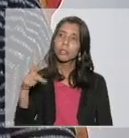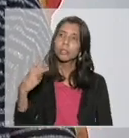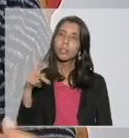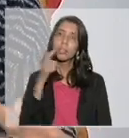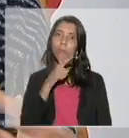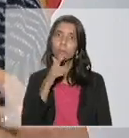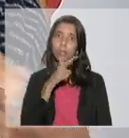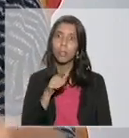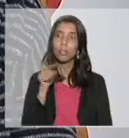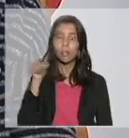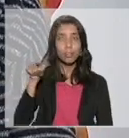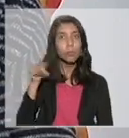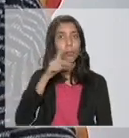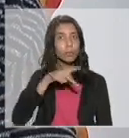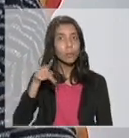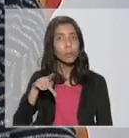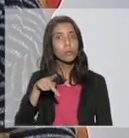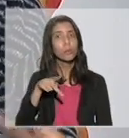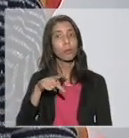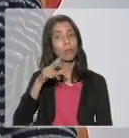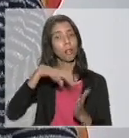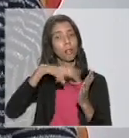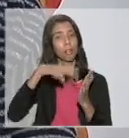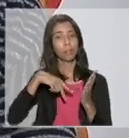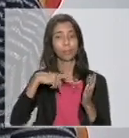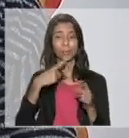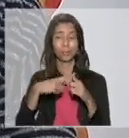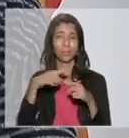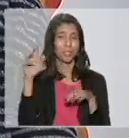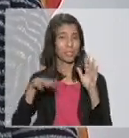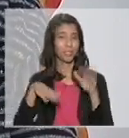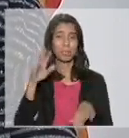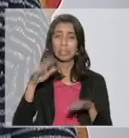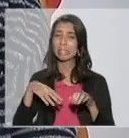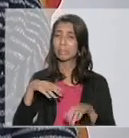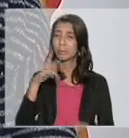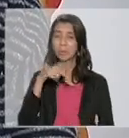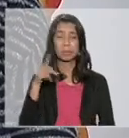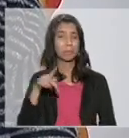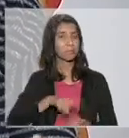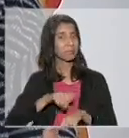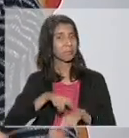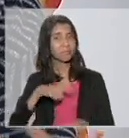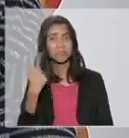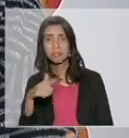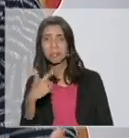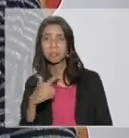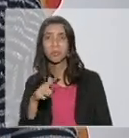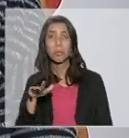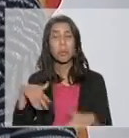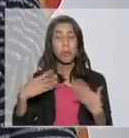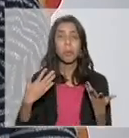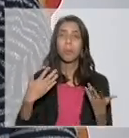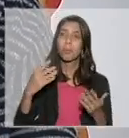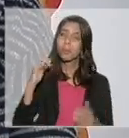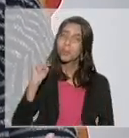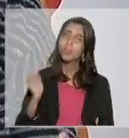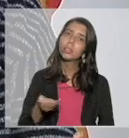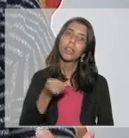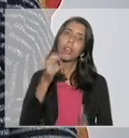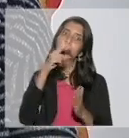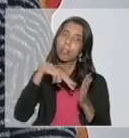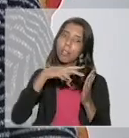modo trabalhar no professor a leitura, porque muitas vezes o professor, por falta de tempo, ou porque não teve a oportunidade